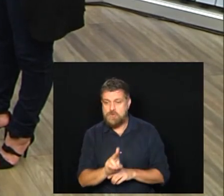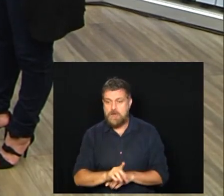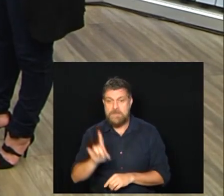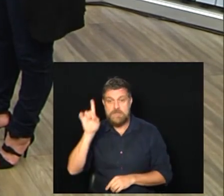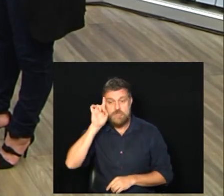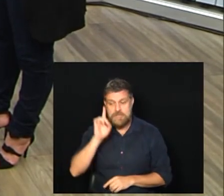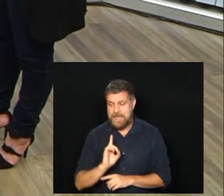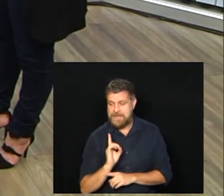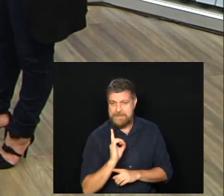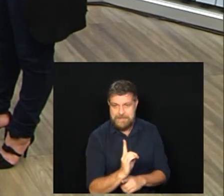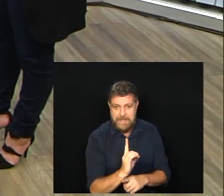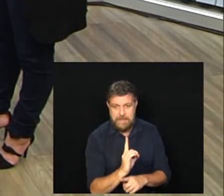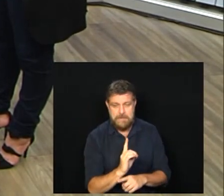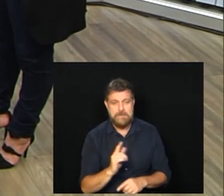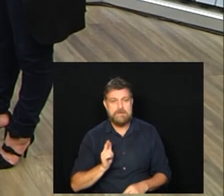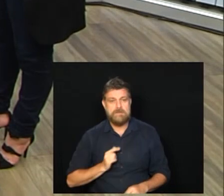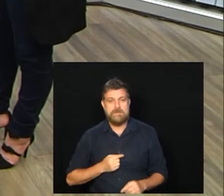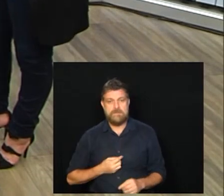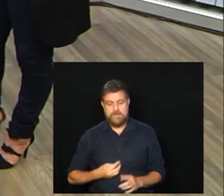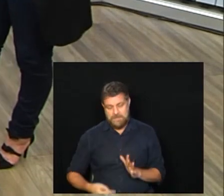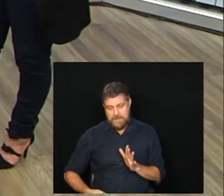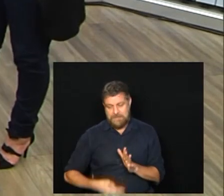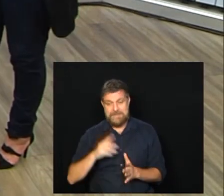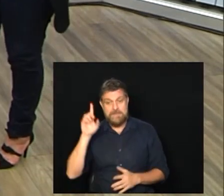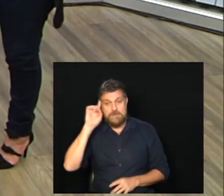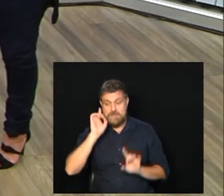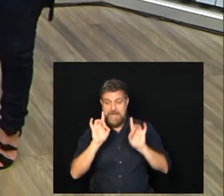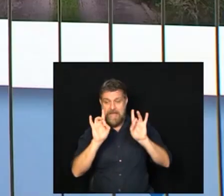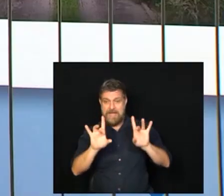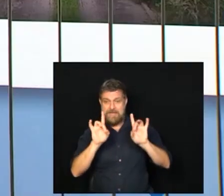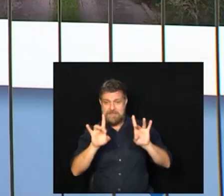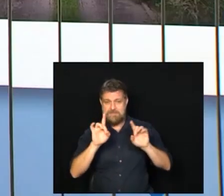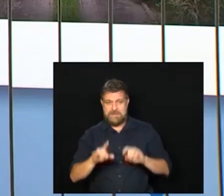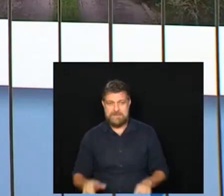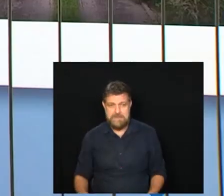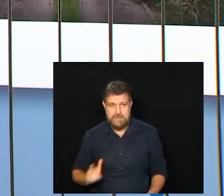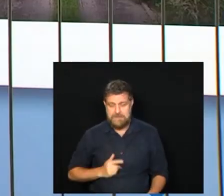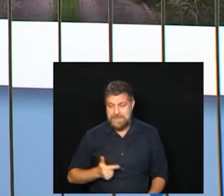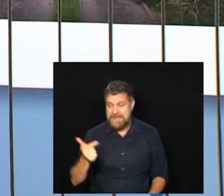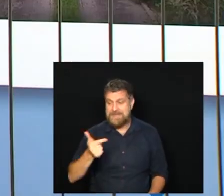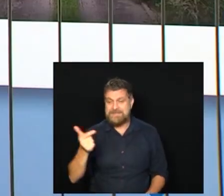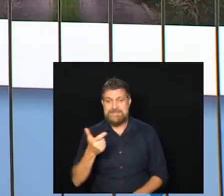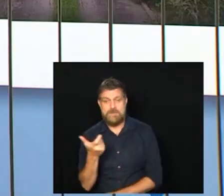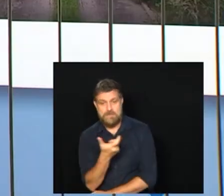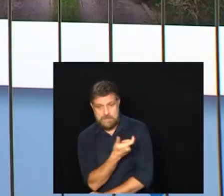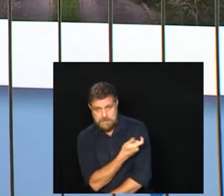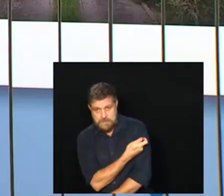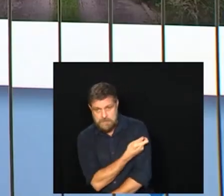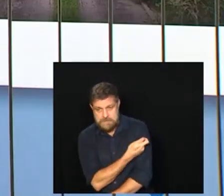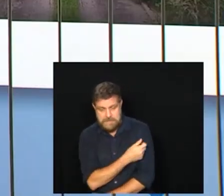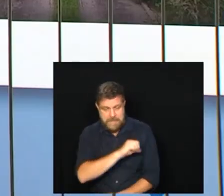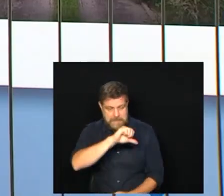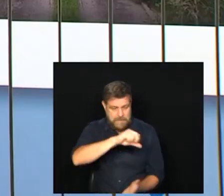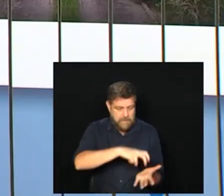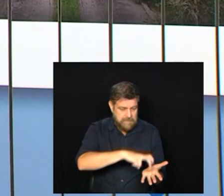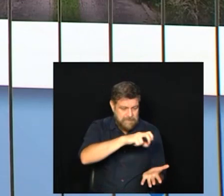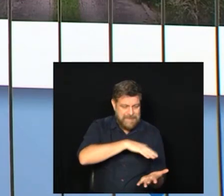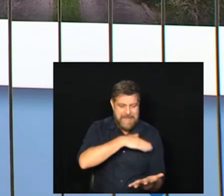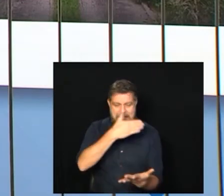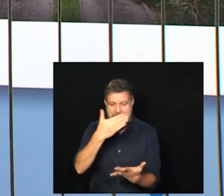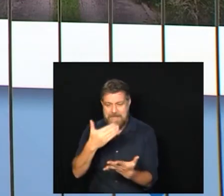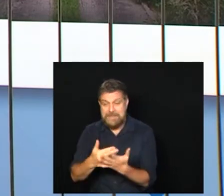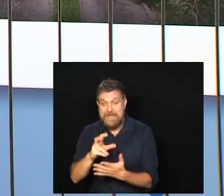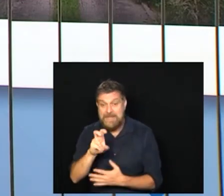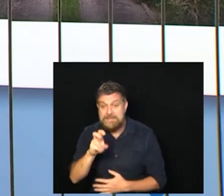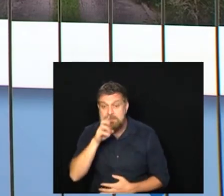teremos agora o terceiro dia D de vacinação da segunda dose. Das 9 da manhã às 5 horas